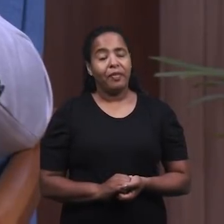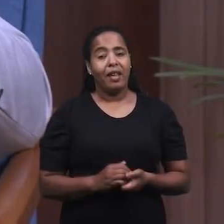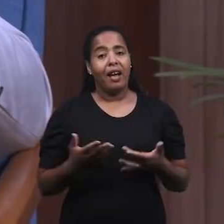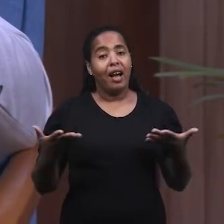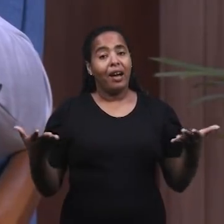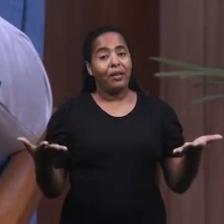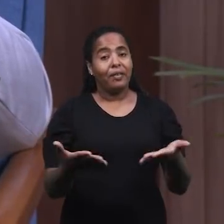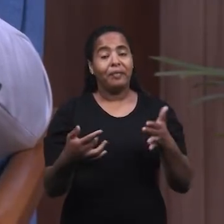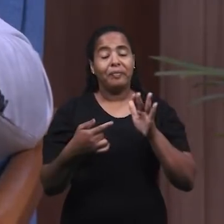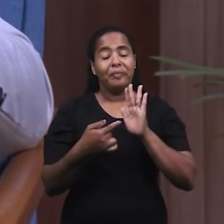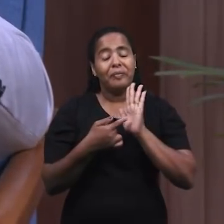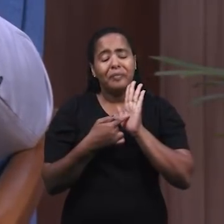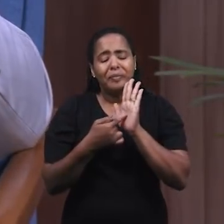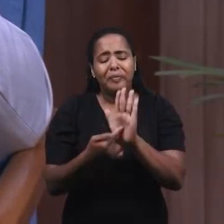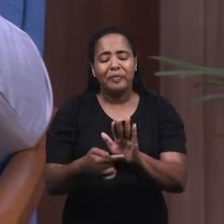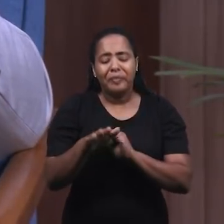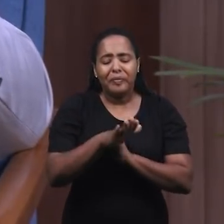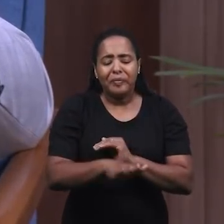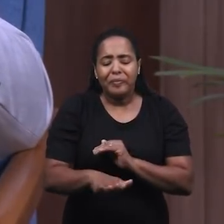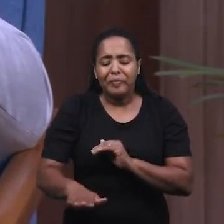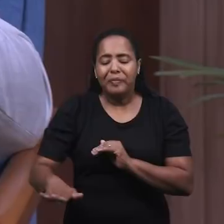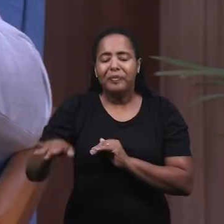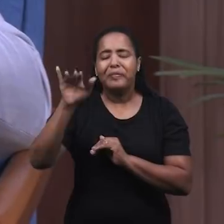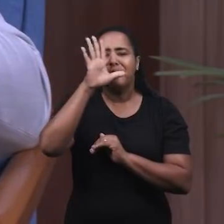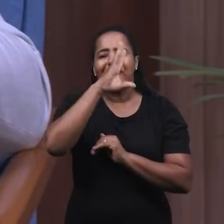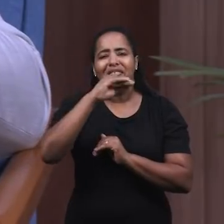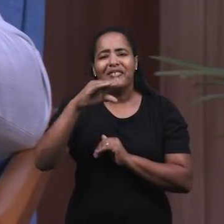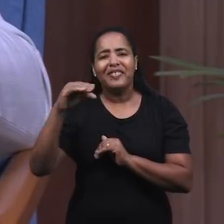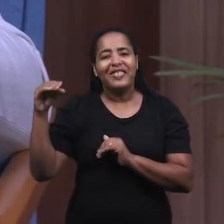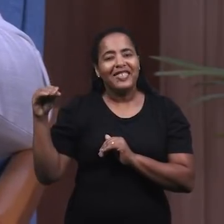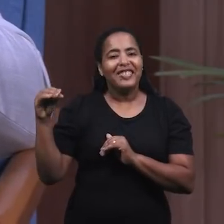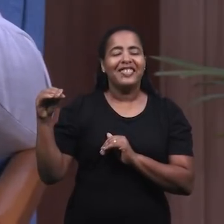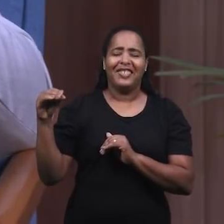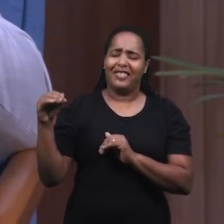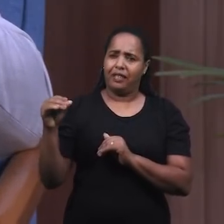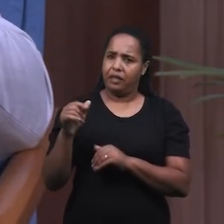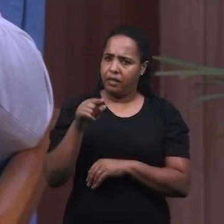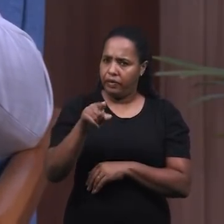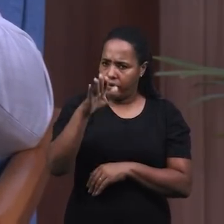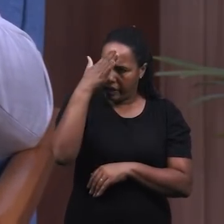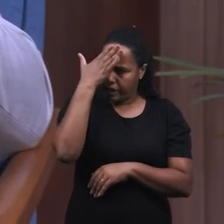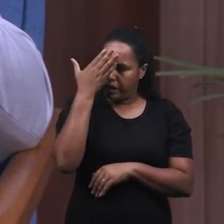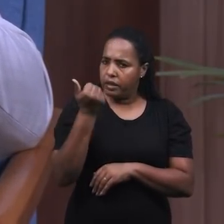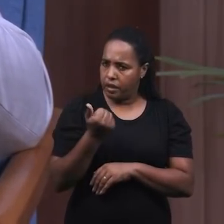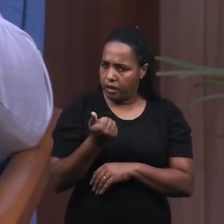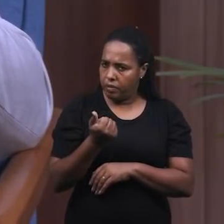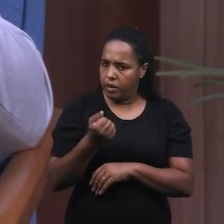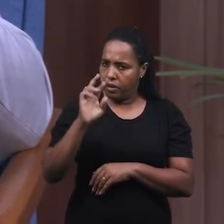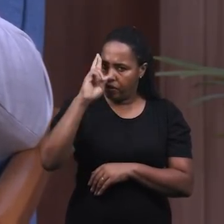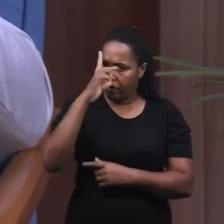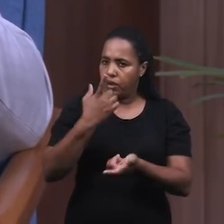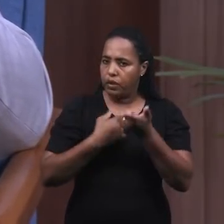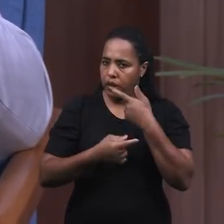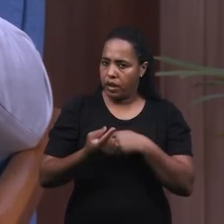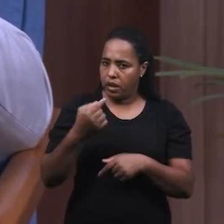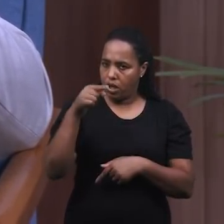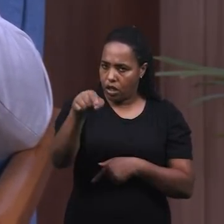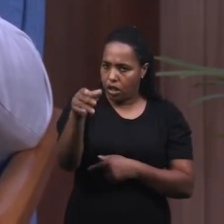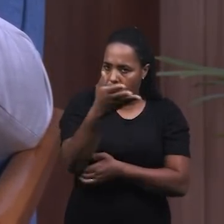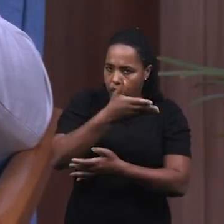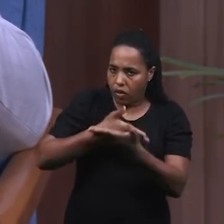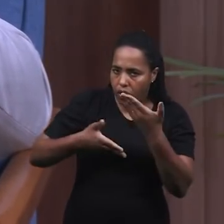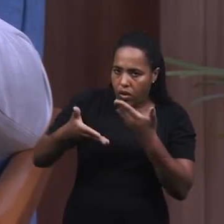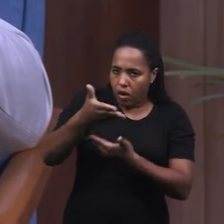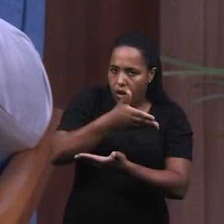vou falar agora para as crianças, intermediários e adolescentes. Você sabia que o Senhor quer que você esteja envolvido